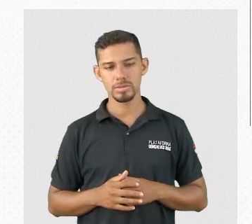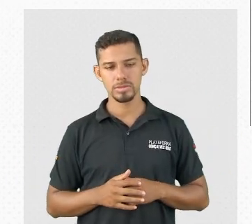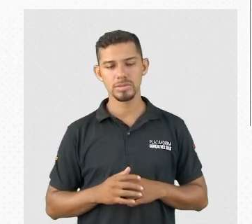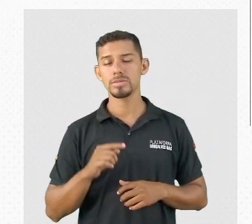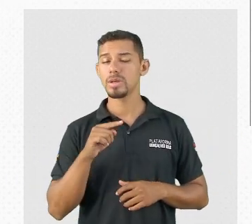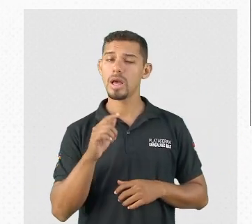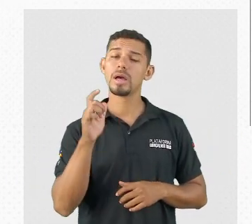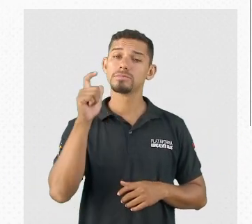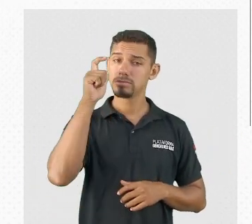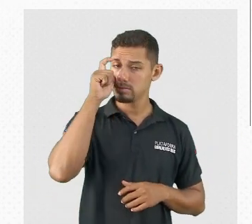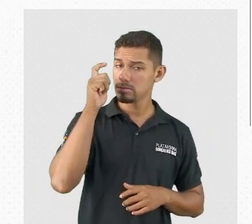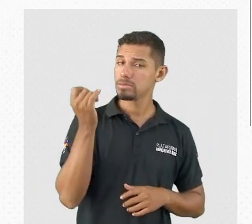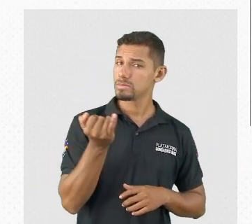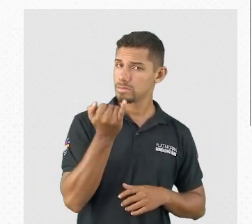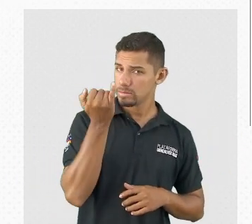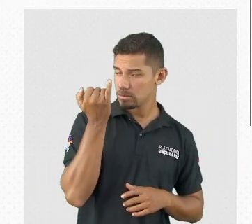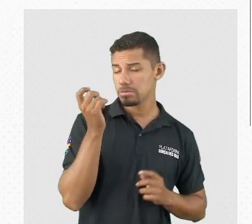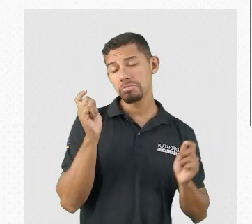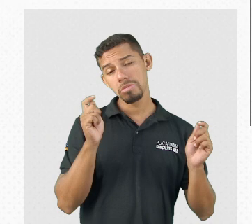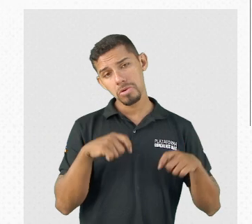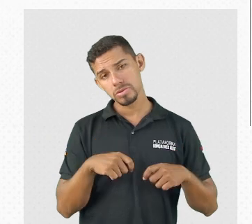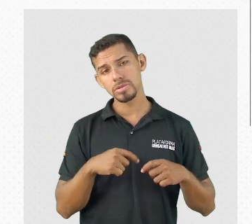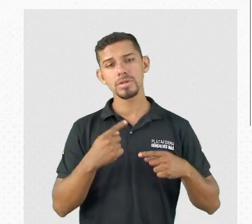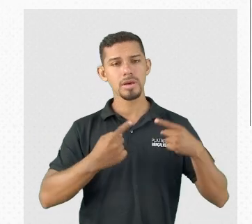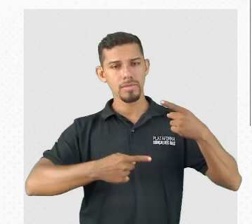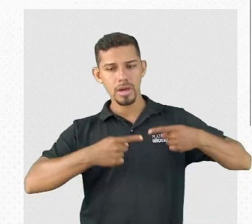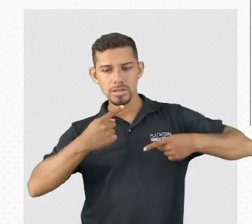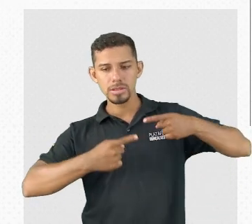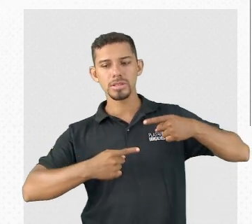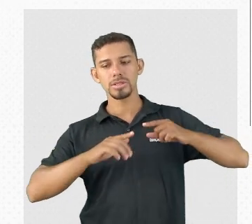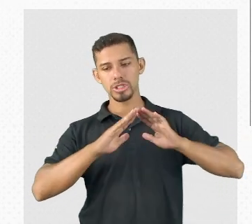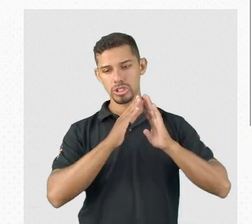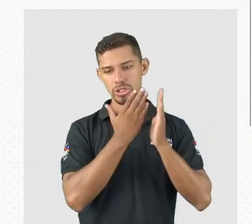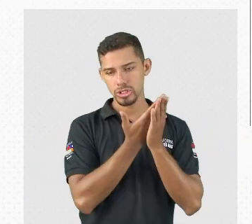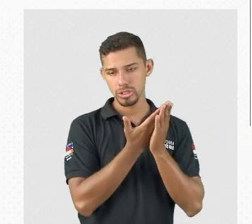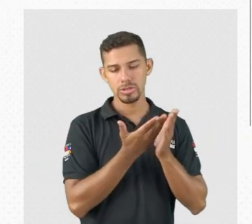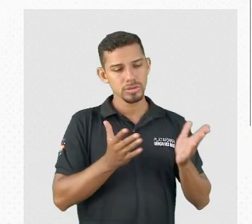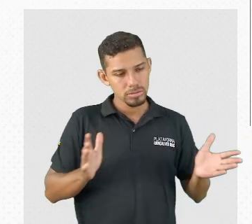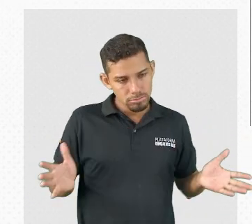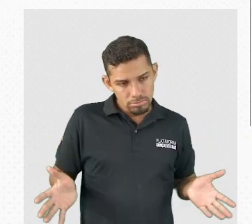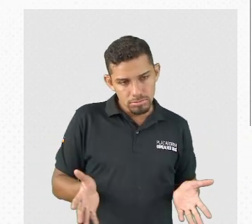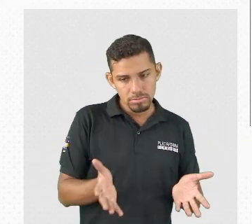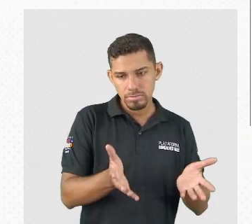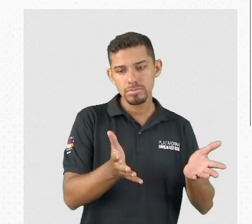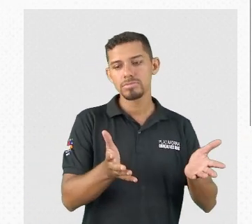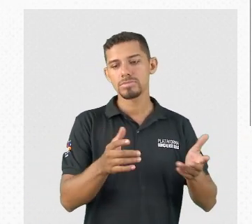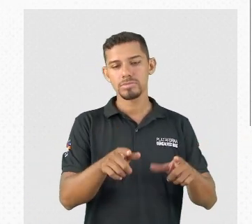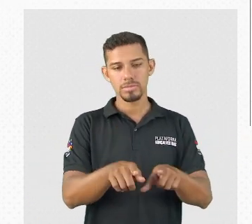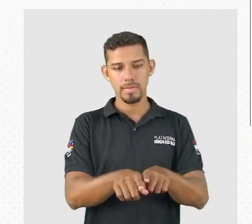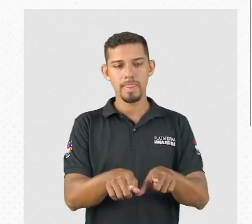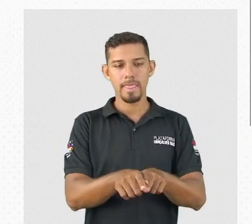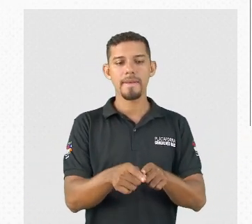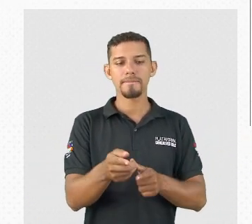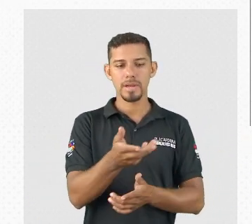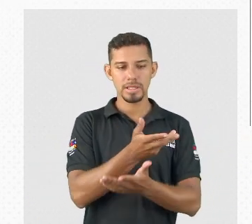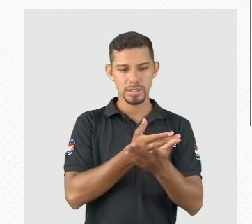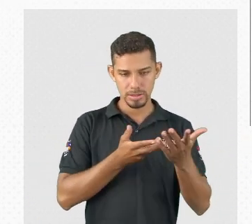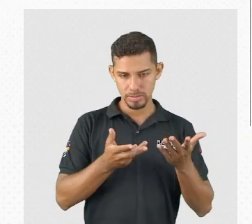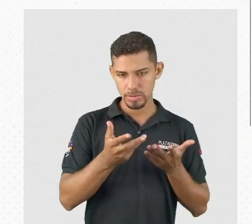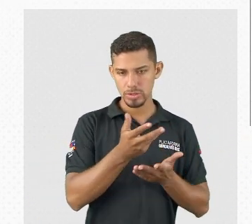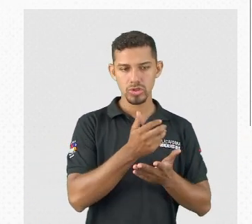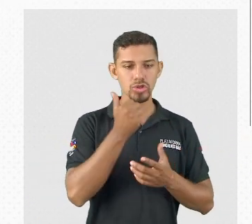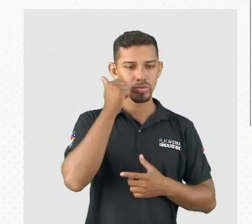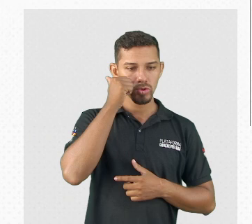é interessante e pode ser que exista debates nas escolas sendo fomentada quanto a essa questão de participação